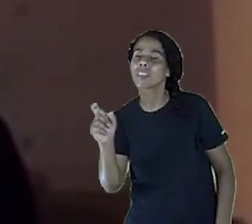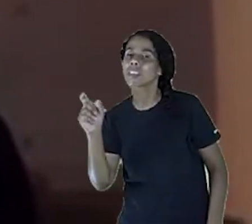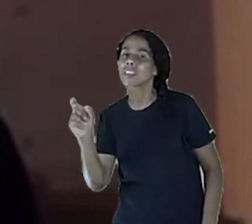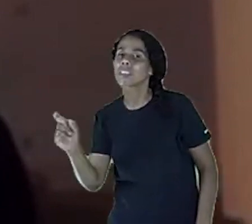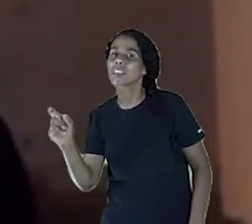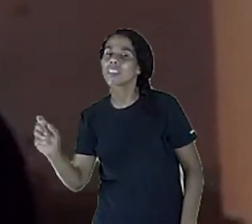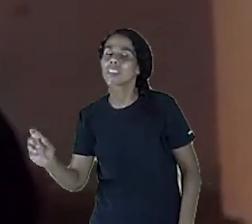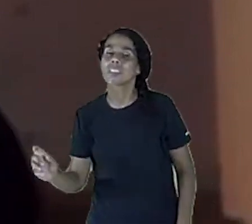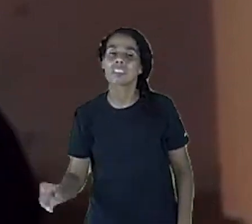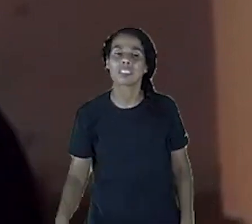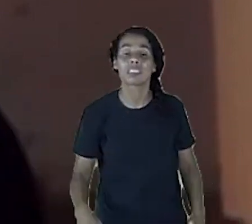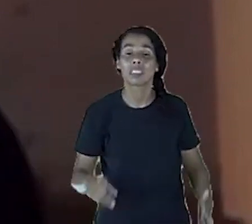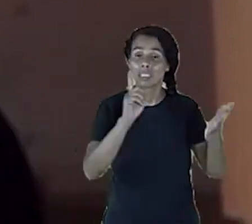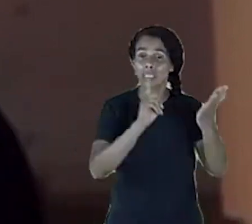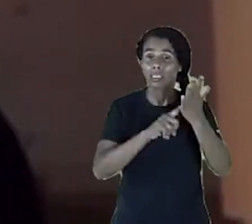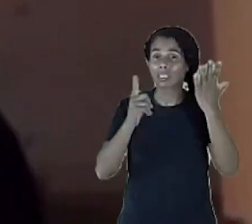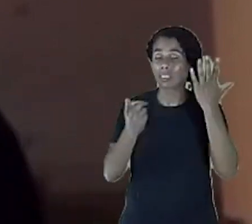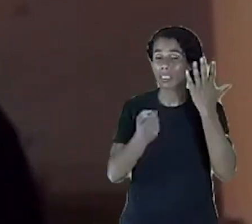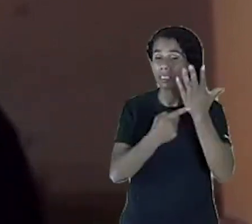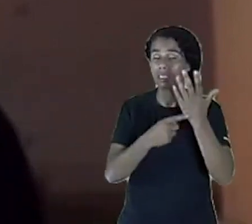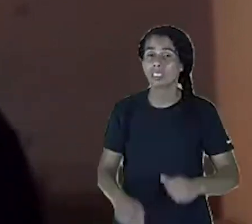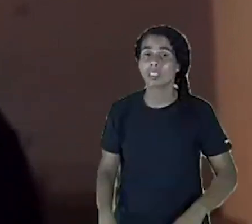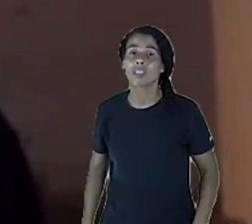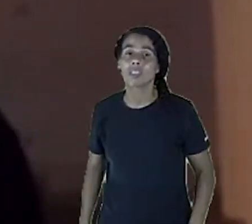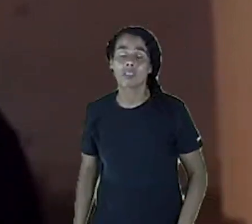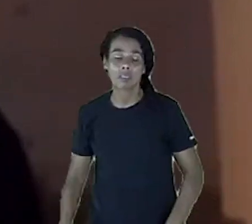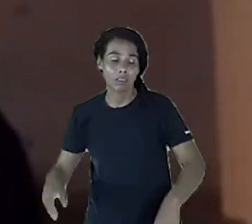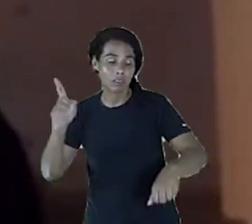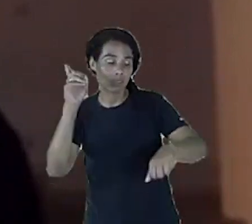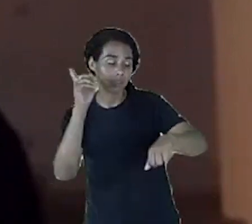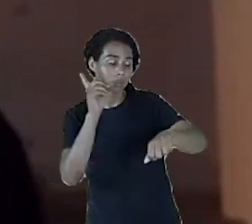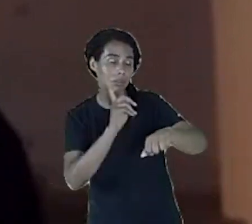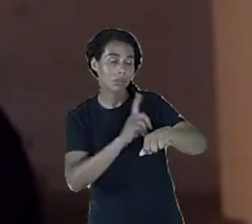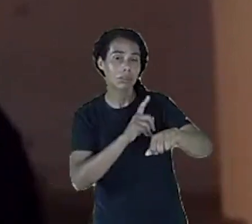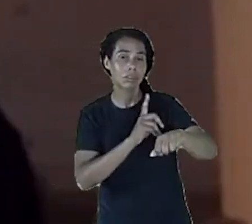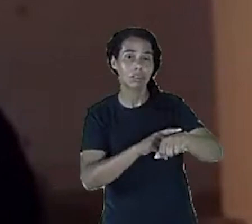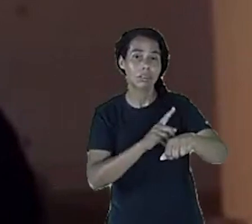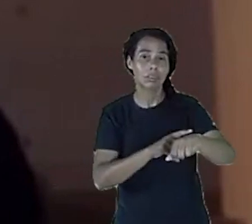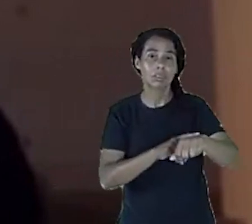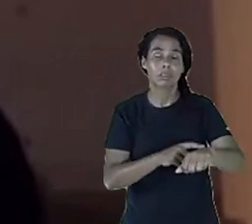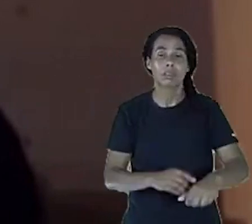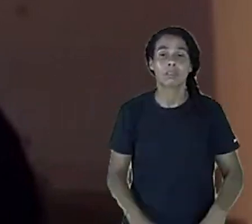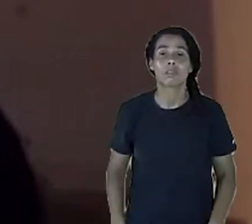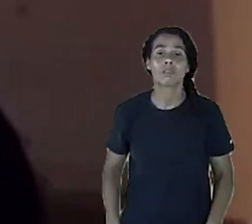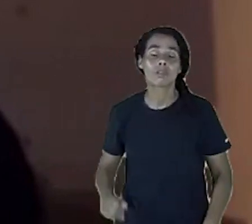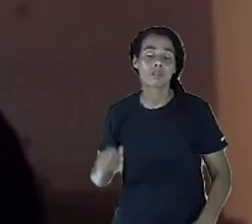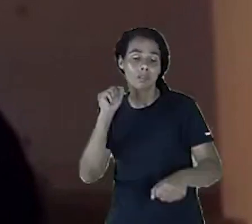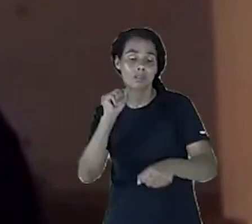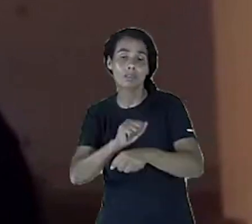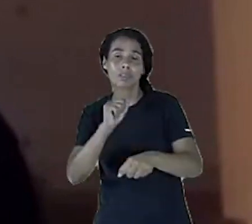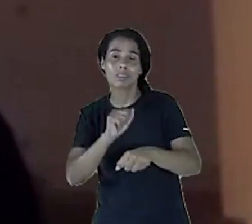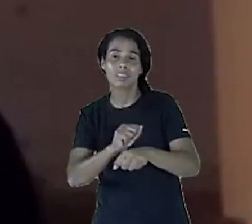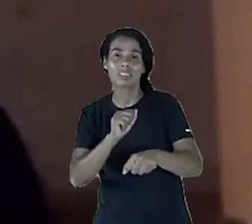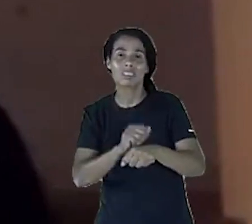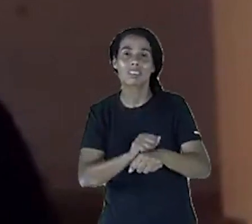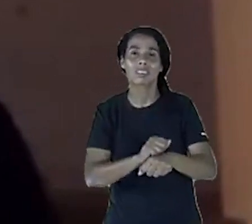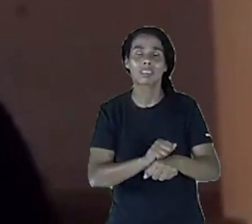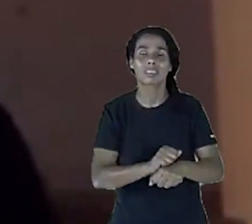o tempo não trouxer teu abacate, amanhã será tomate e anoitecerá mamão.